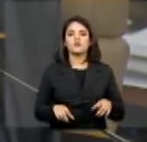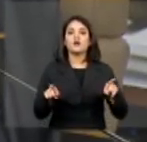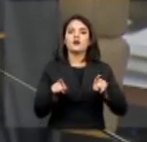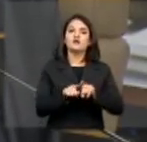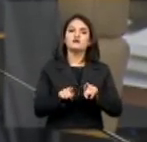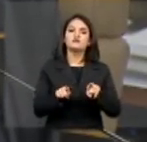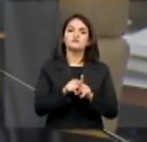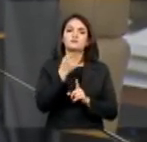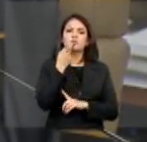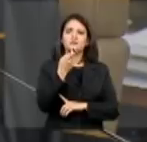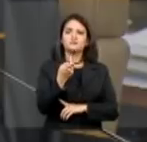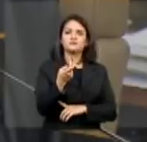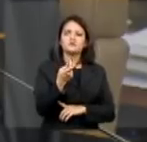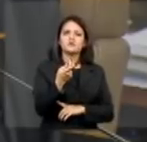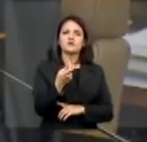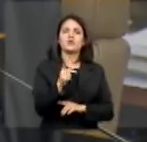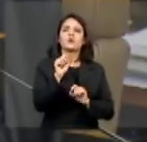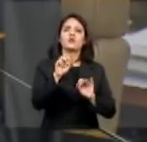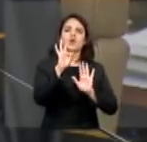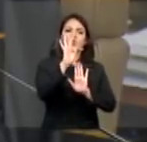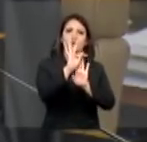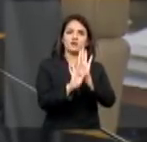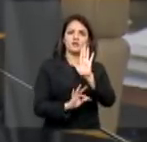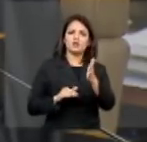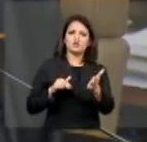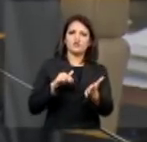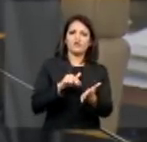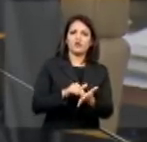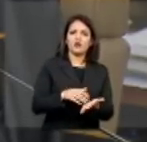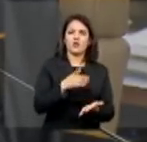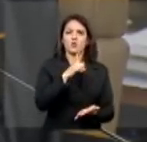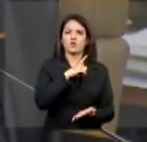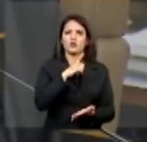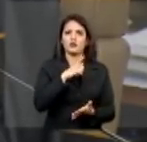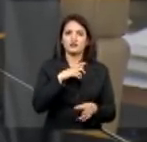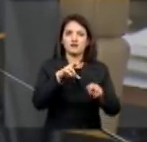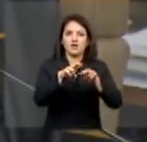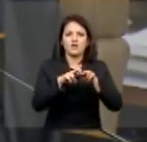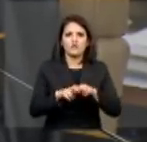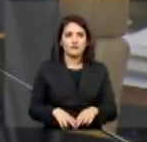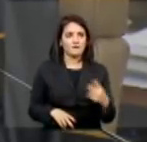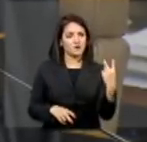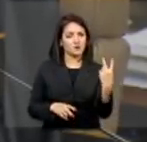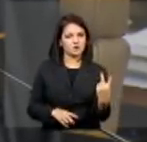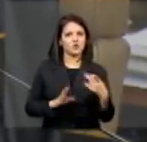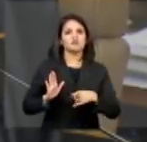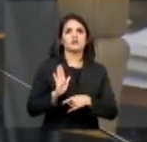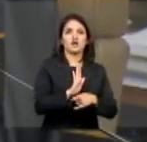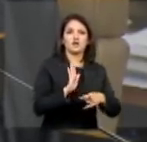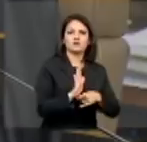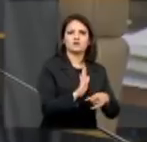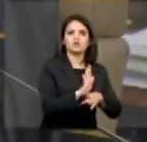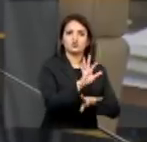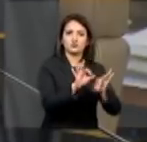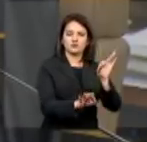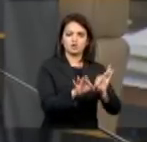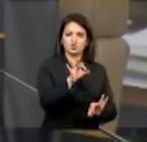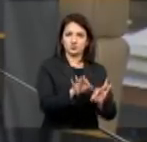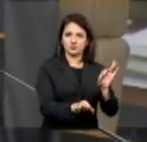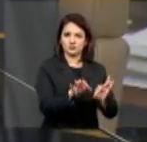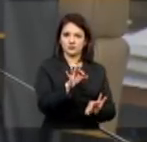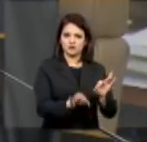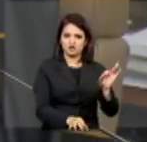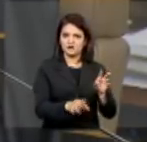que nas alegações finais apresentadas pelos réus colaboradores neste caso concreto como é a praxe em